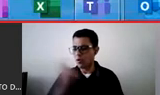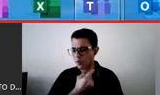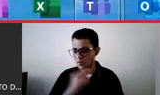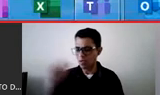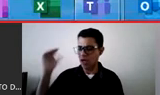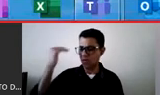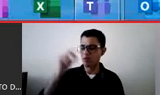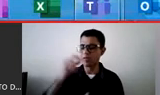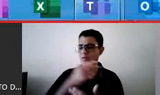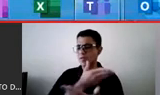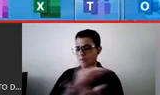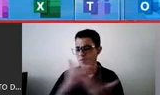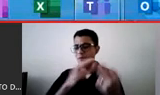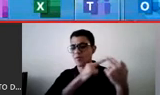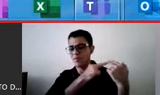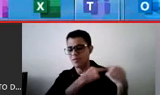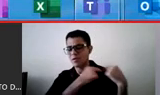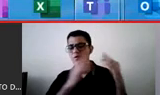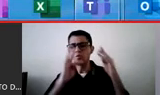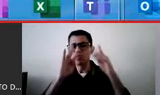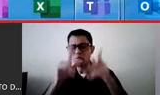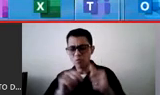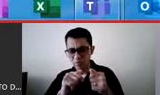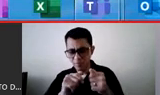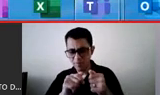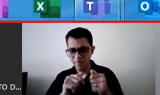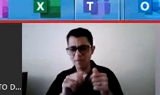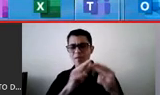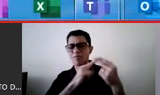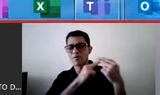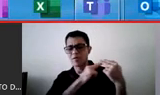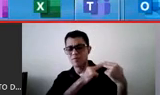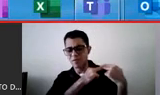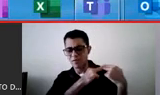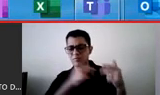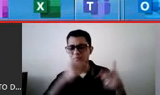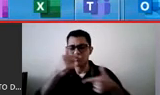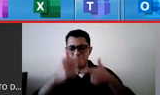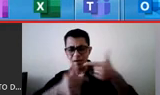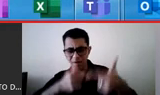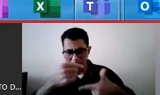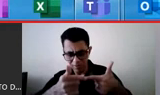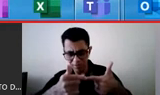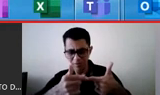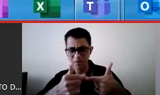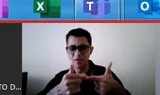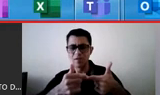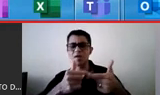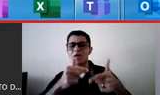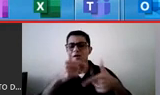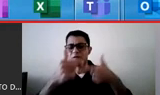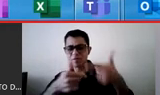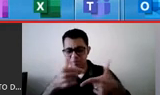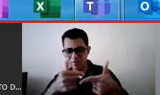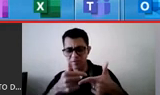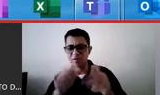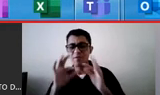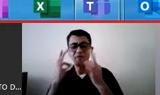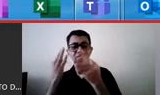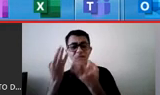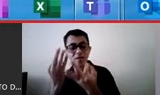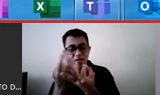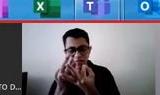temos responsabilidade em tudo. Temos responsabilidade com o nosso trabalho, temos responsabilidade com a nossa